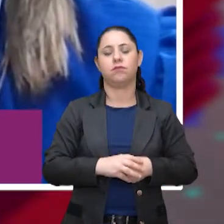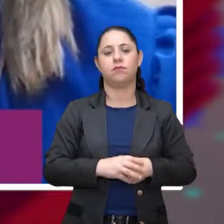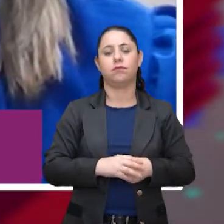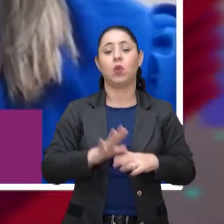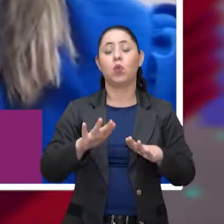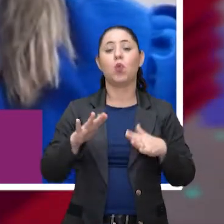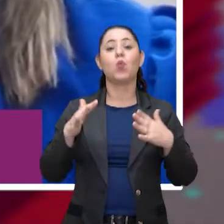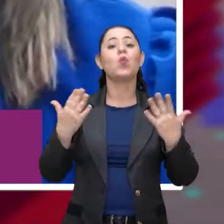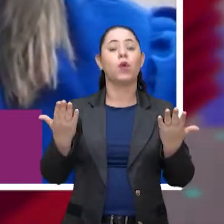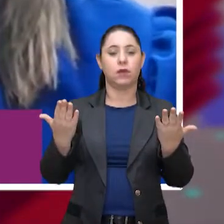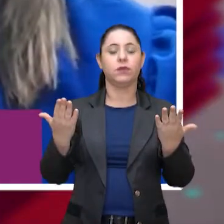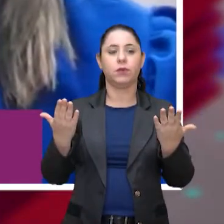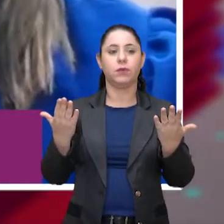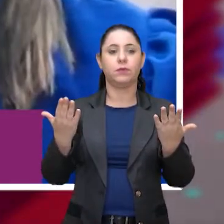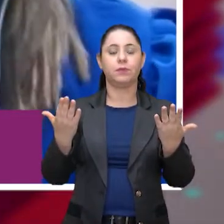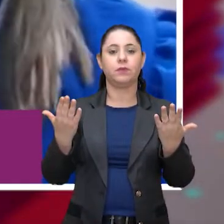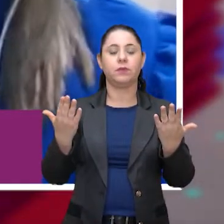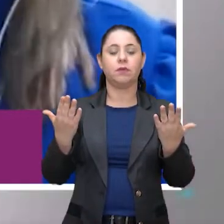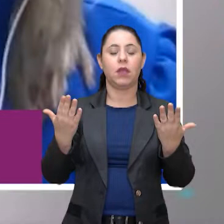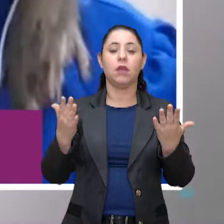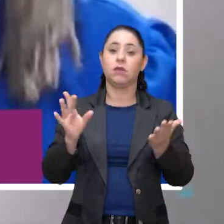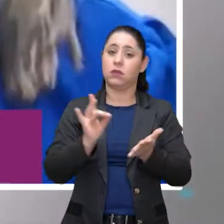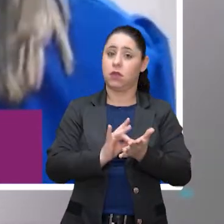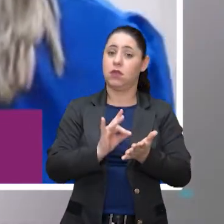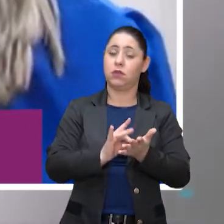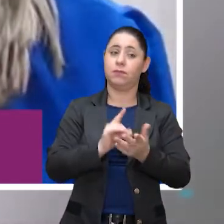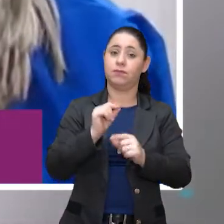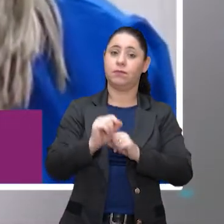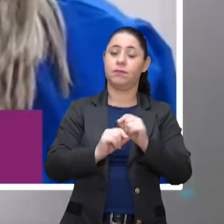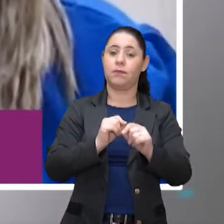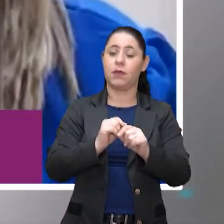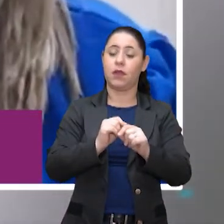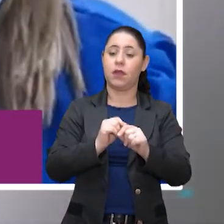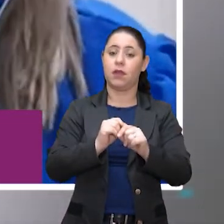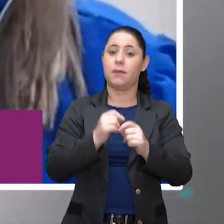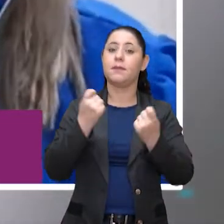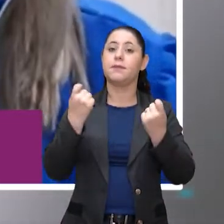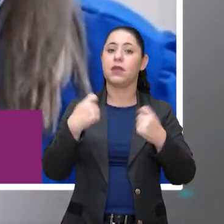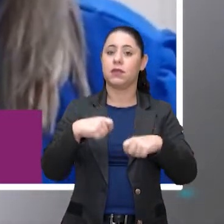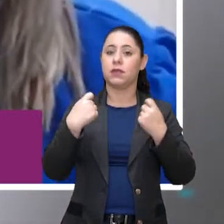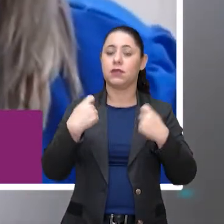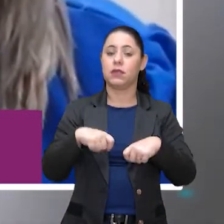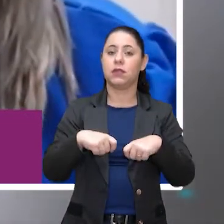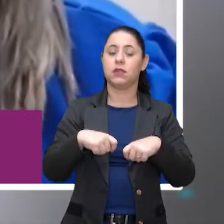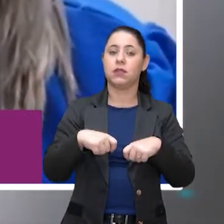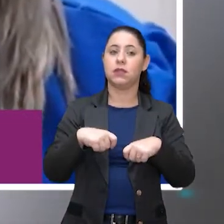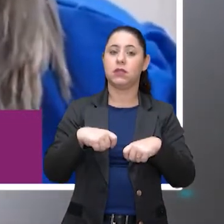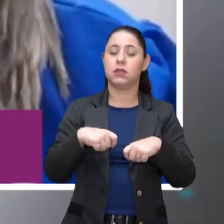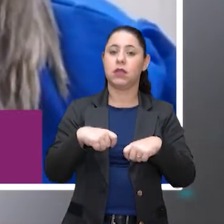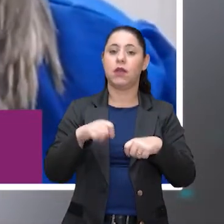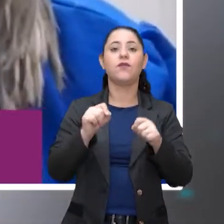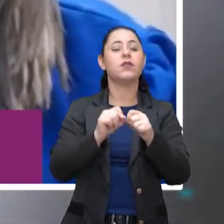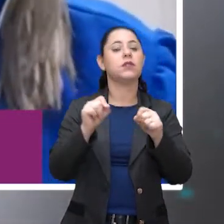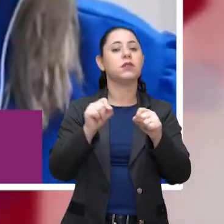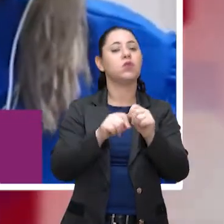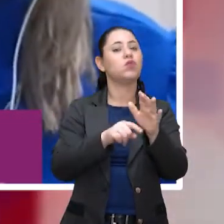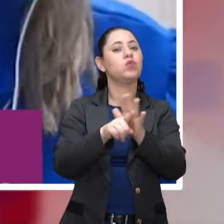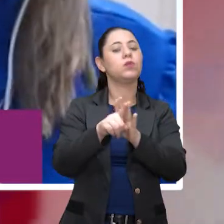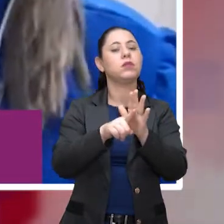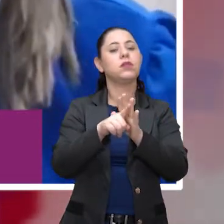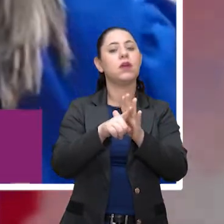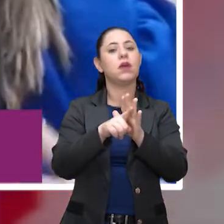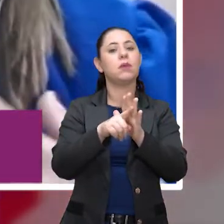em que situação, em que momento, na verdade, é indicado esse